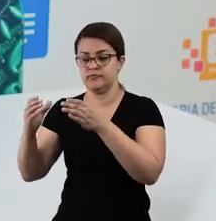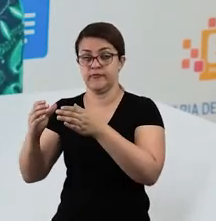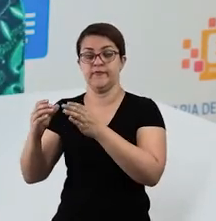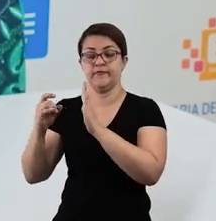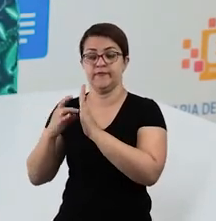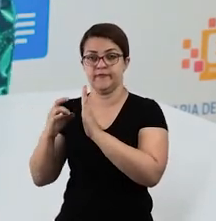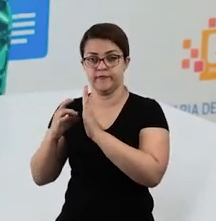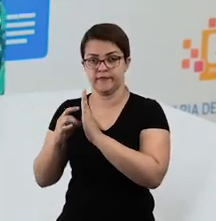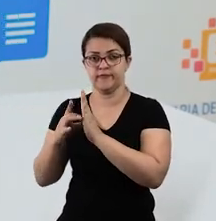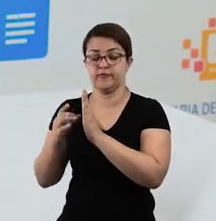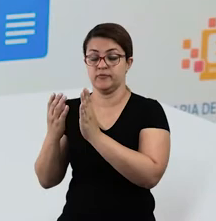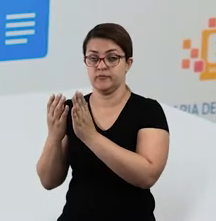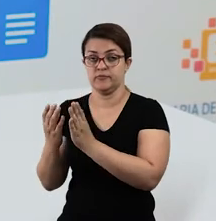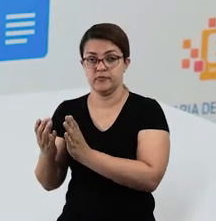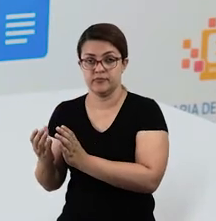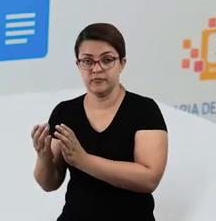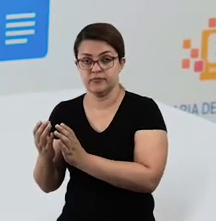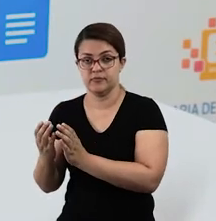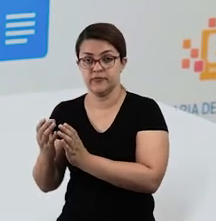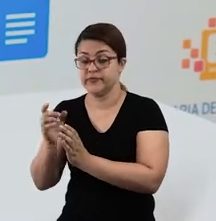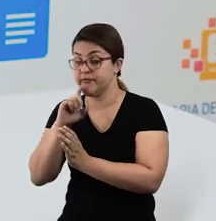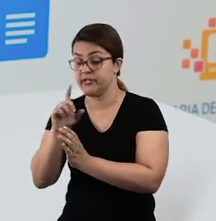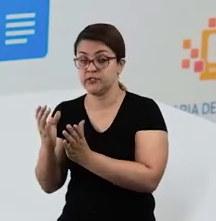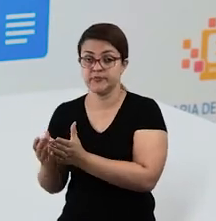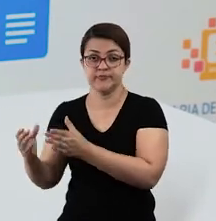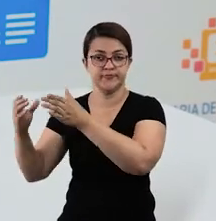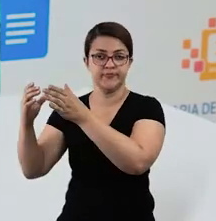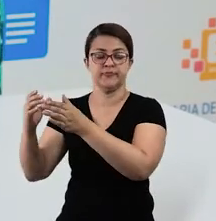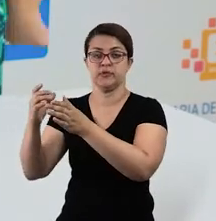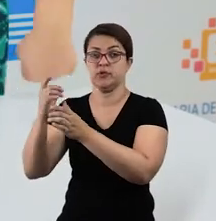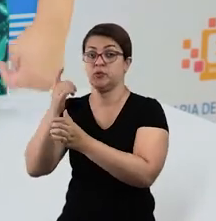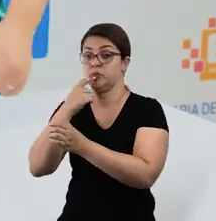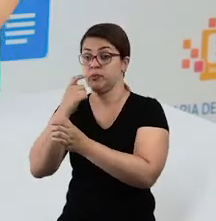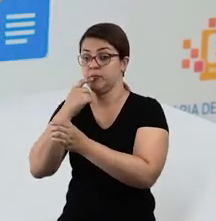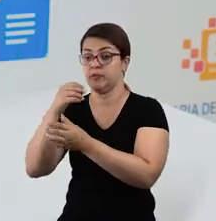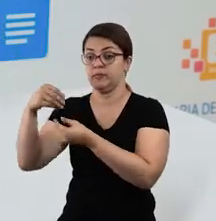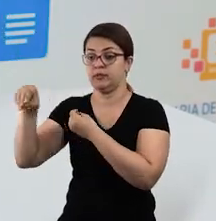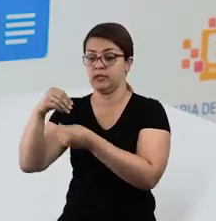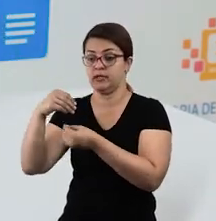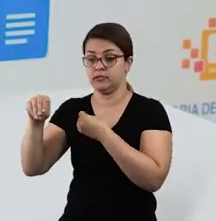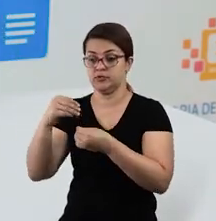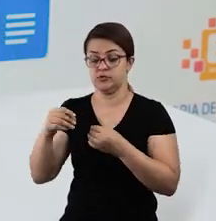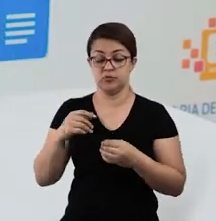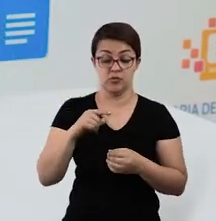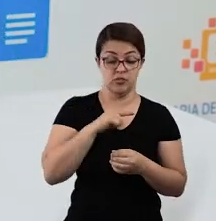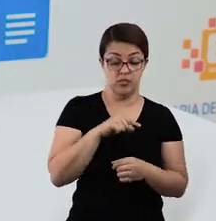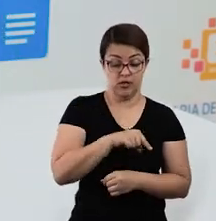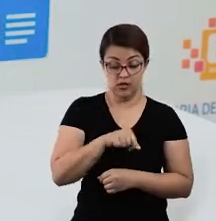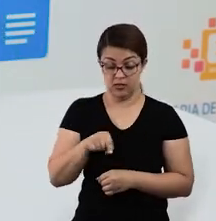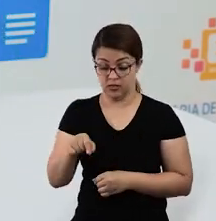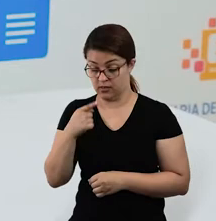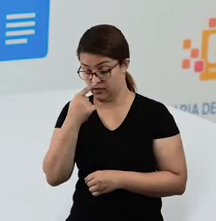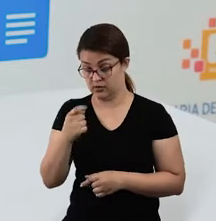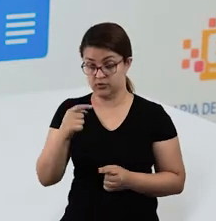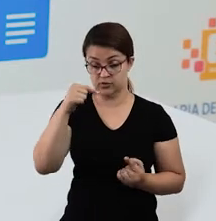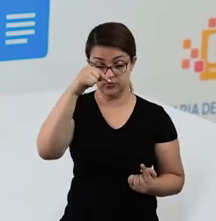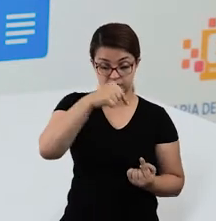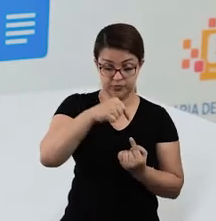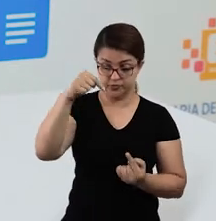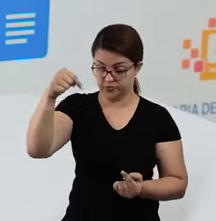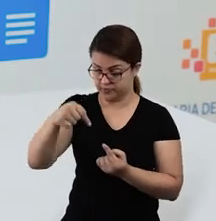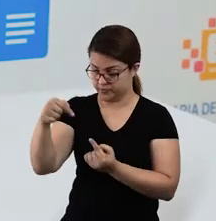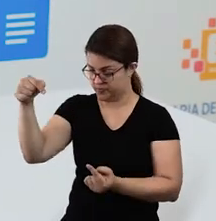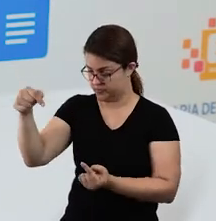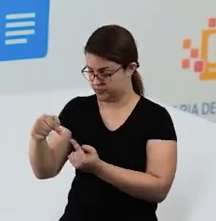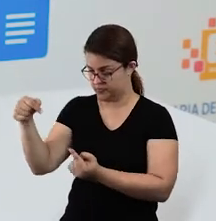vermelho. Então você vai pintar cada lata de lixo da cor correspondente e aqui embaixo tem os exemplos de lixo. Você vai